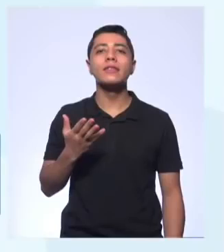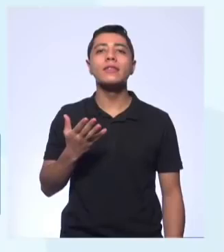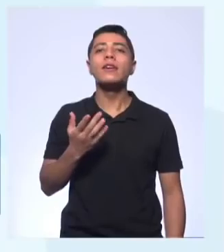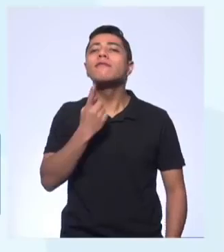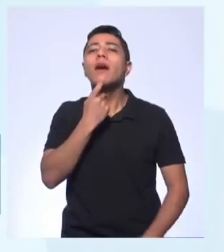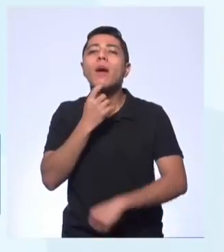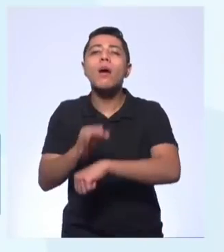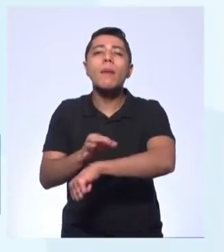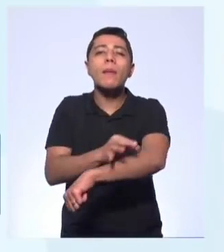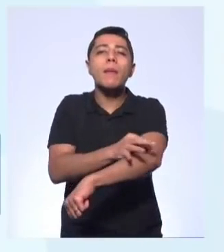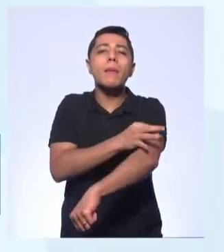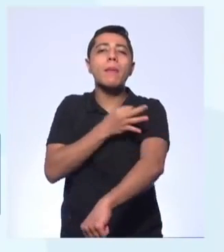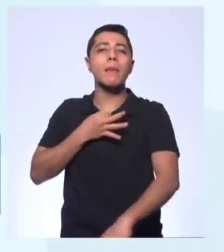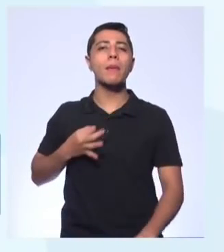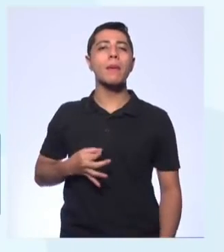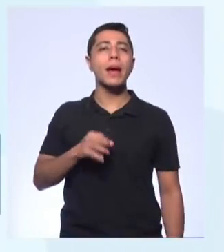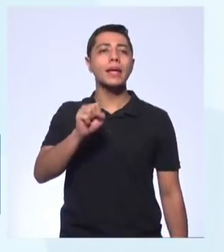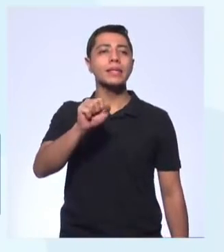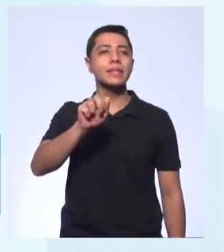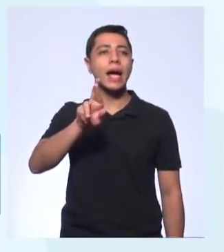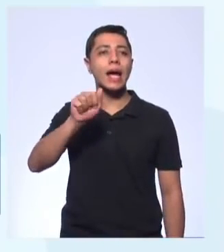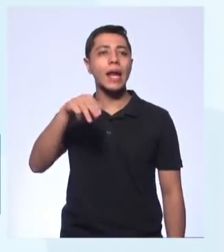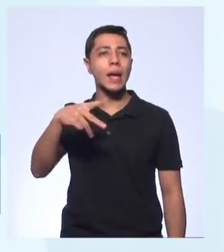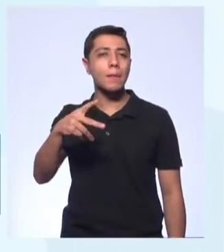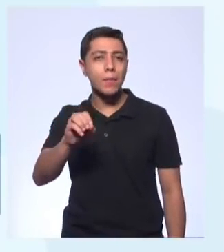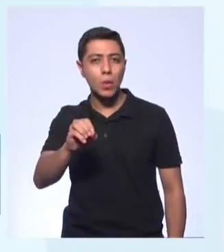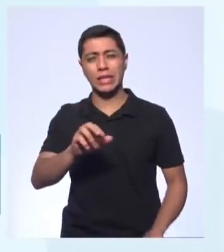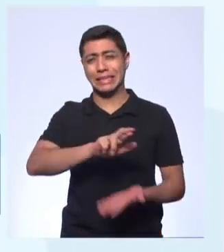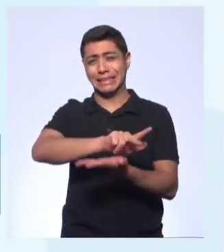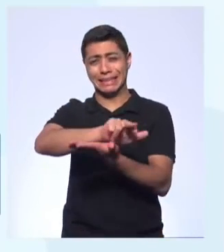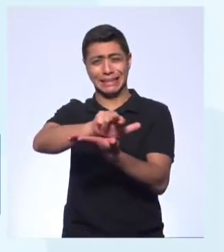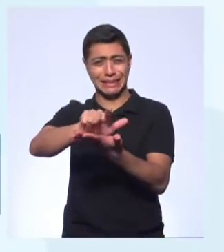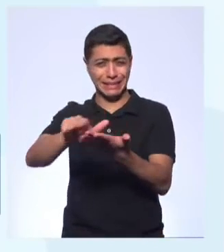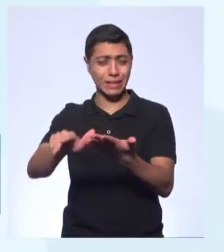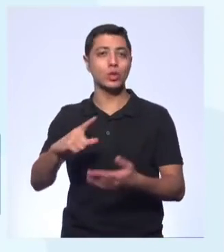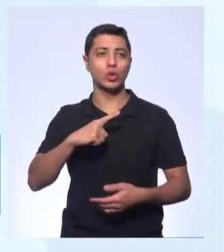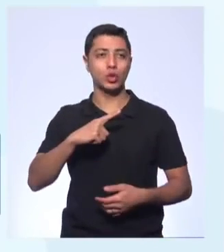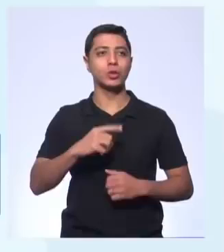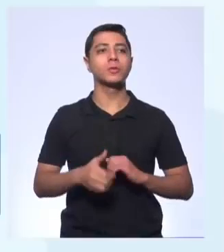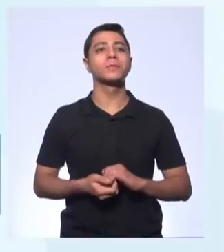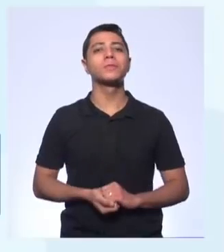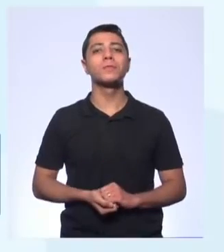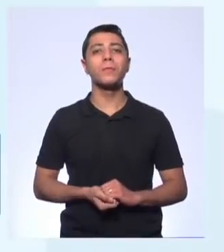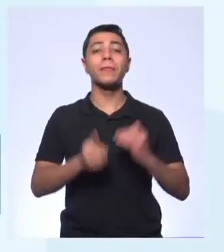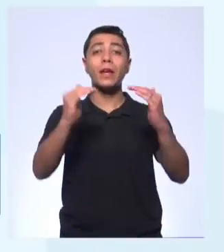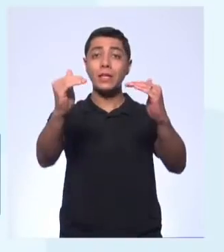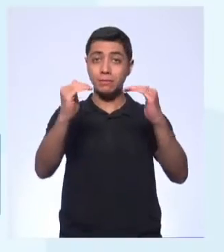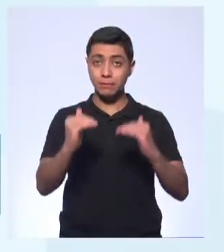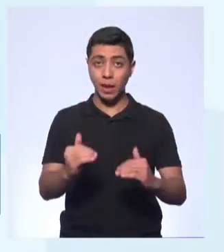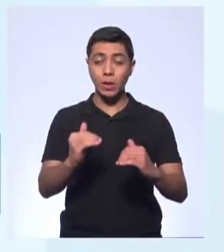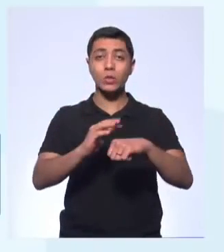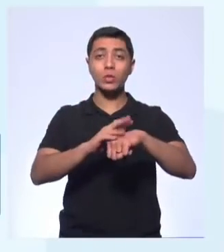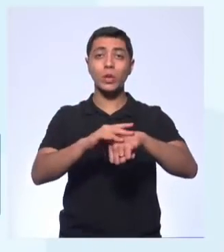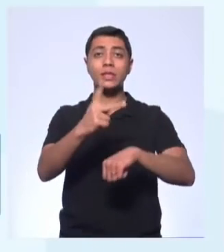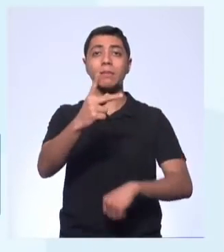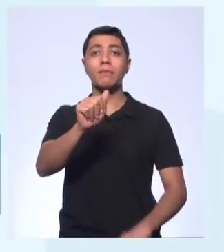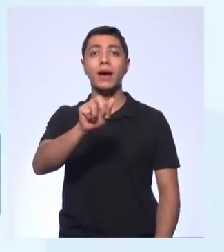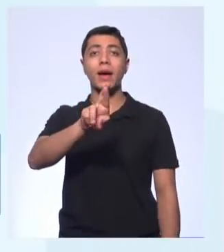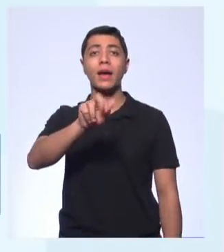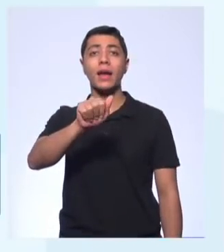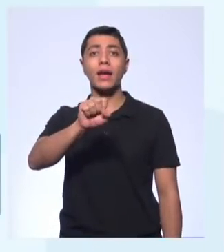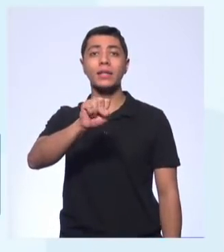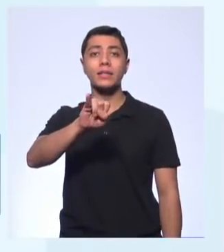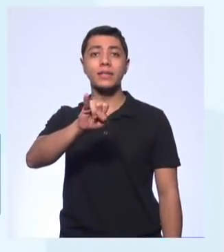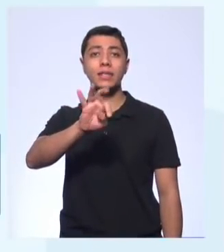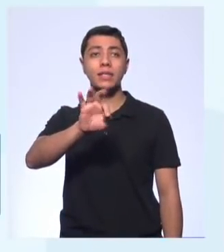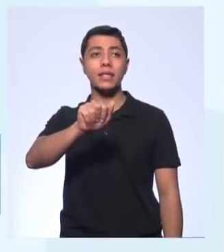causa doenças parasitárias, né, que são os parasitas. E aí a gente tem o grupo dos protozoários e dos eumintos,